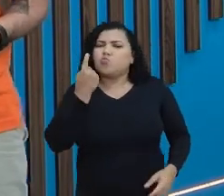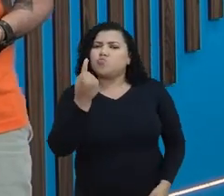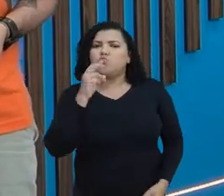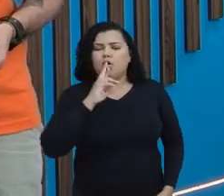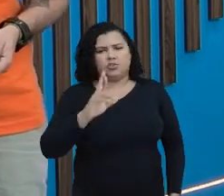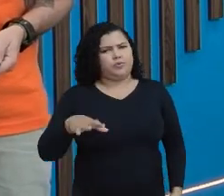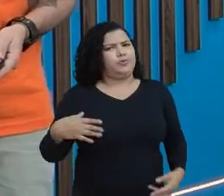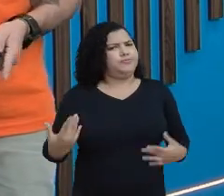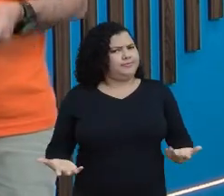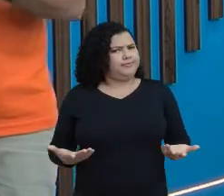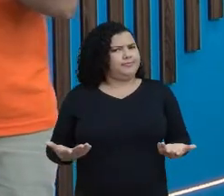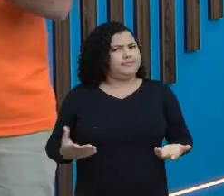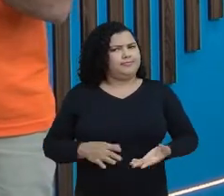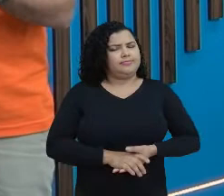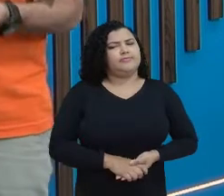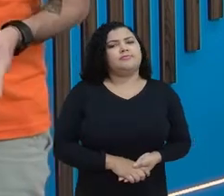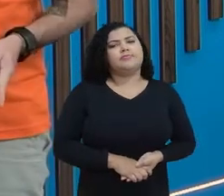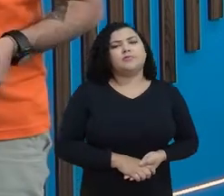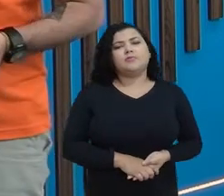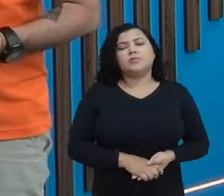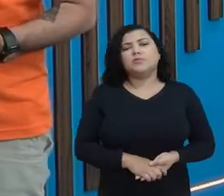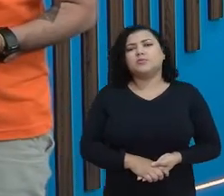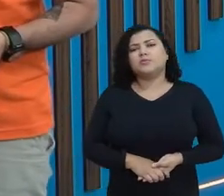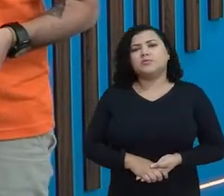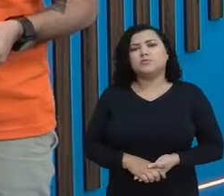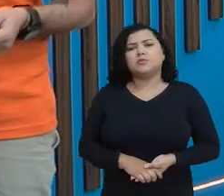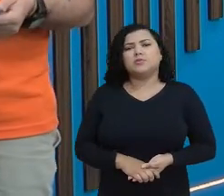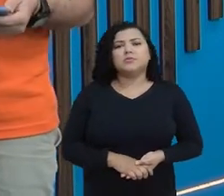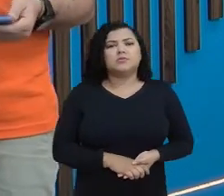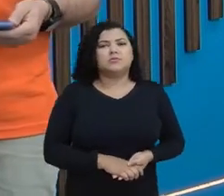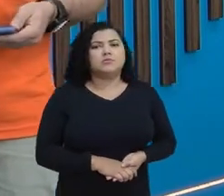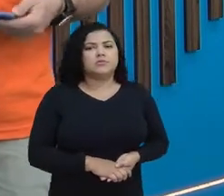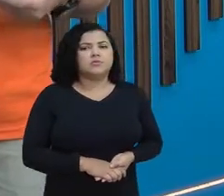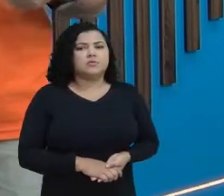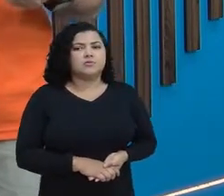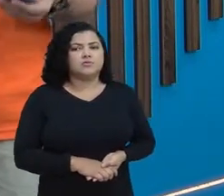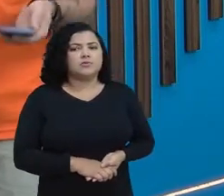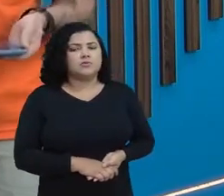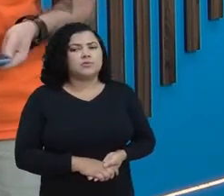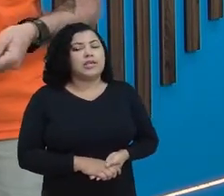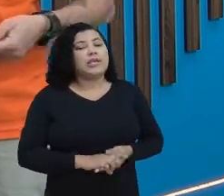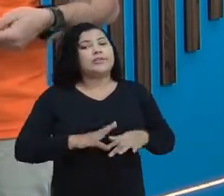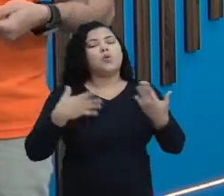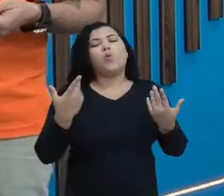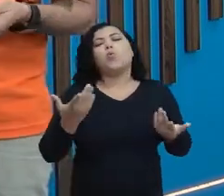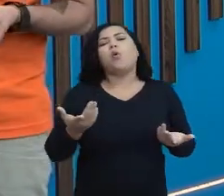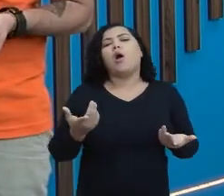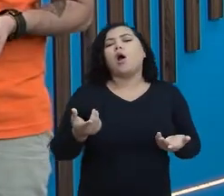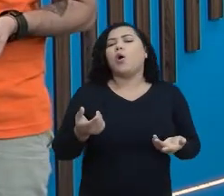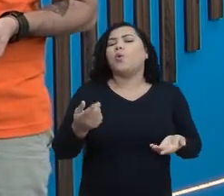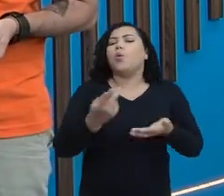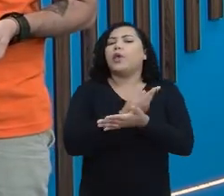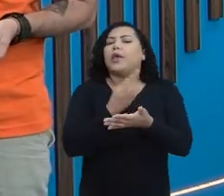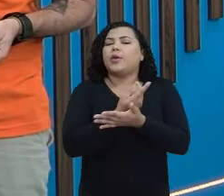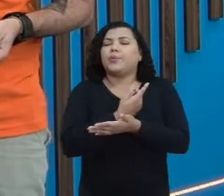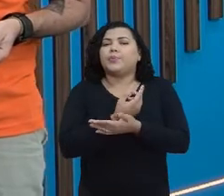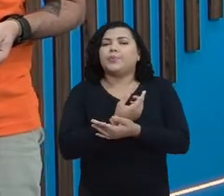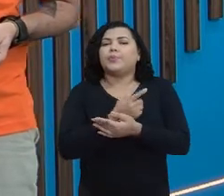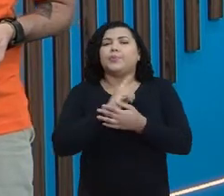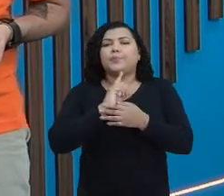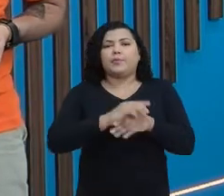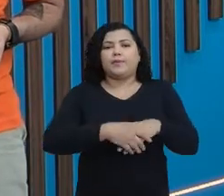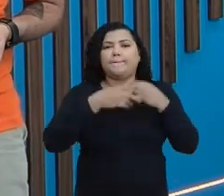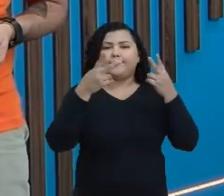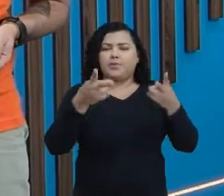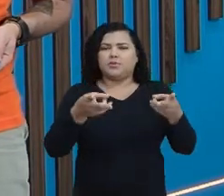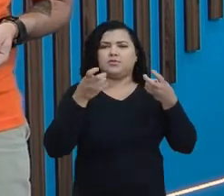deu 1 km por hora? O erro muitas vezes cometido é, depois da análise, como é que você arma o problema. Então